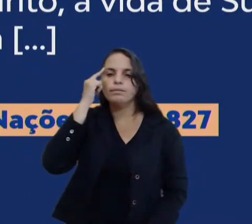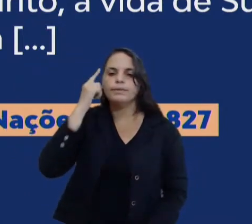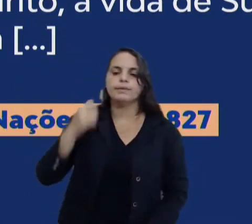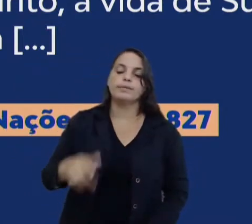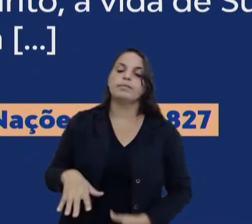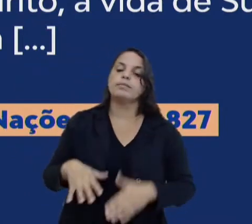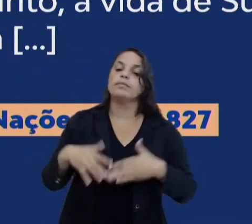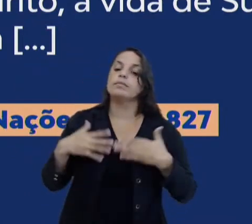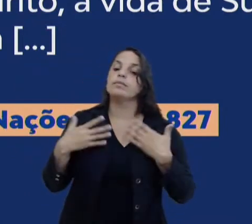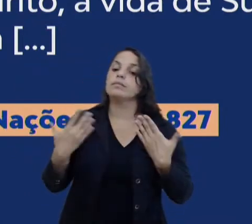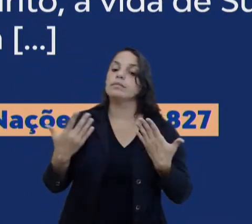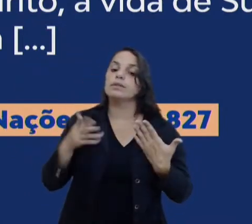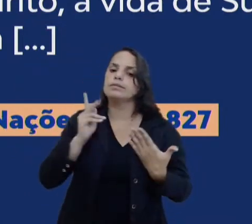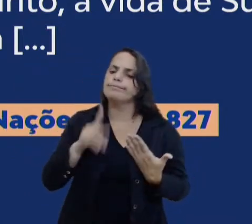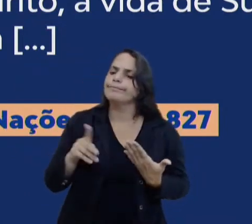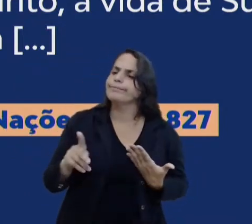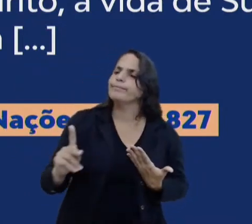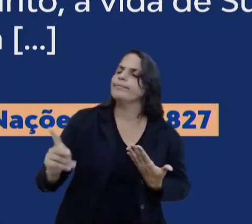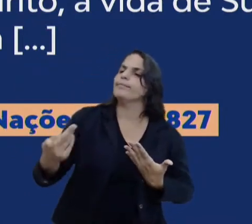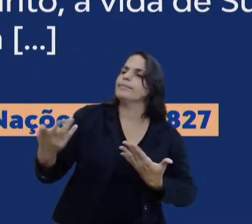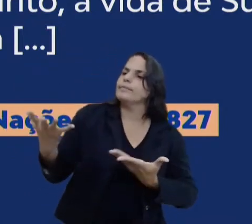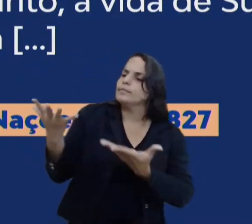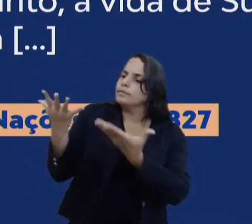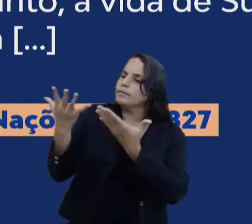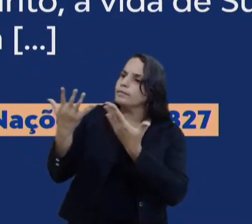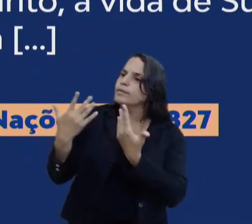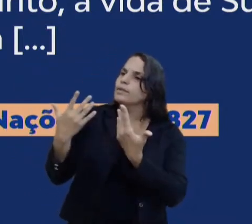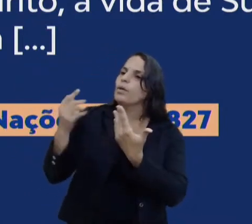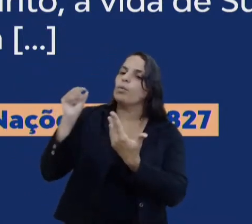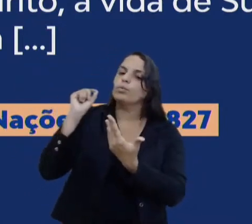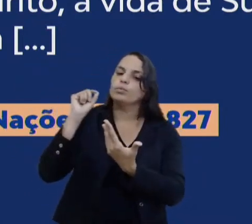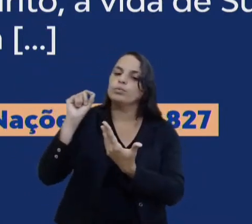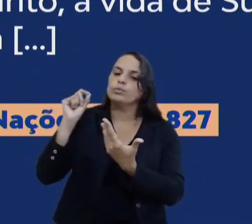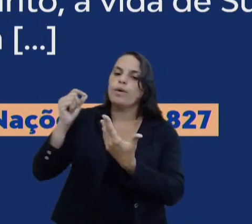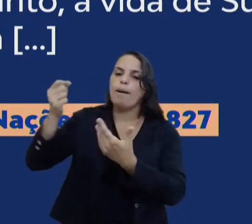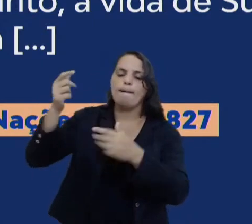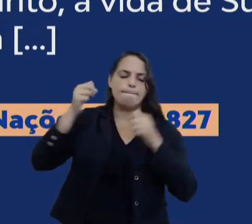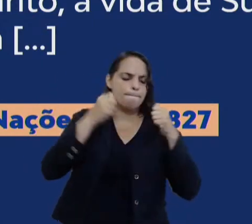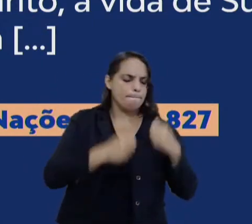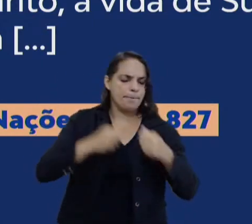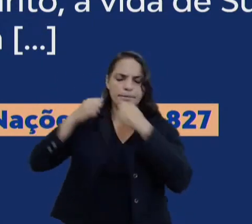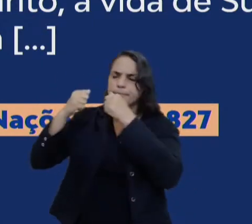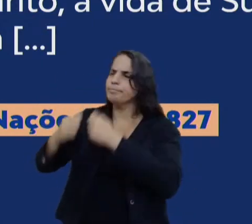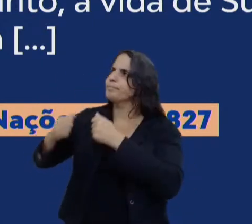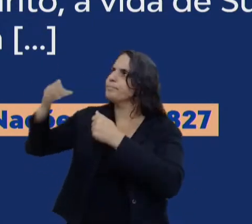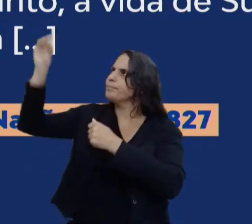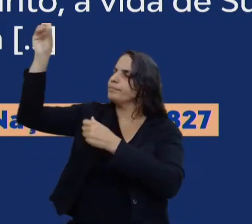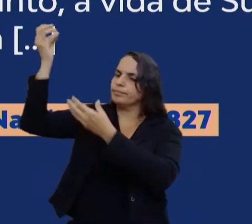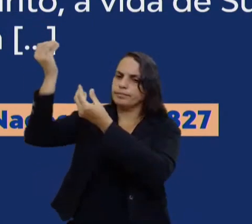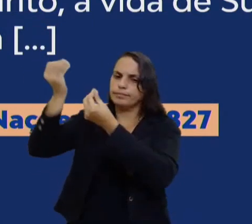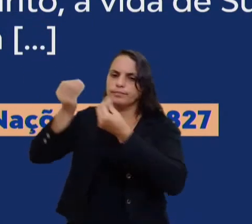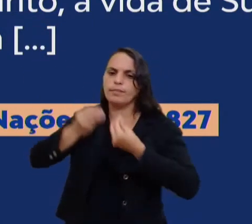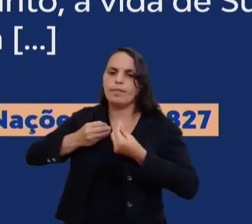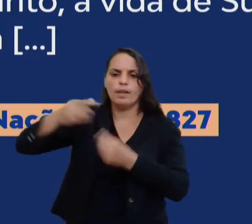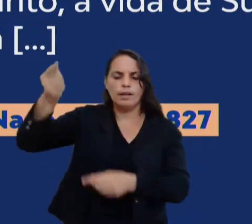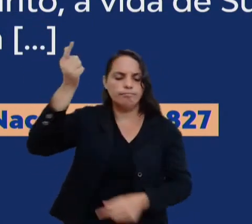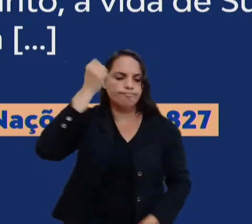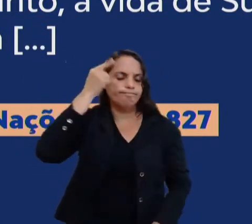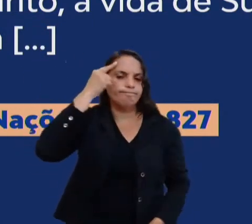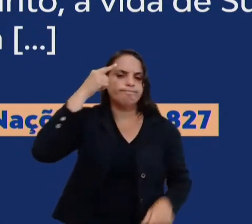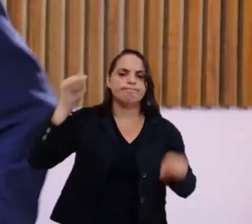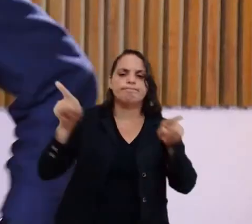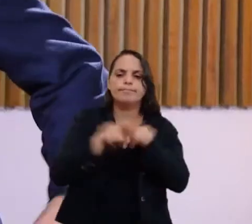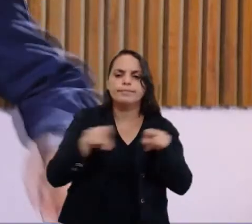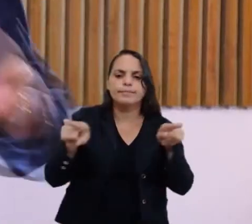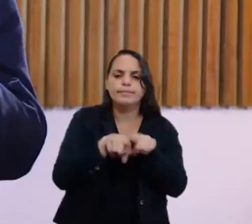estão constantemente recebendo nova dotação de poder físico e mental. Eu observei esse detalhe